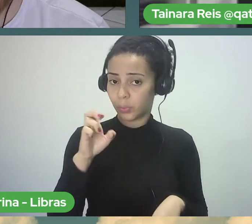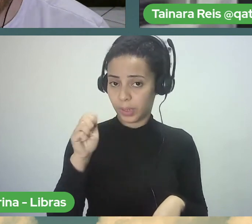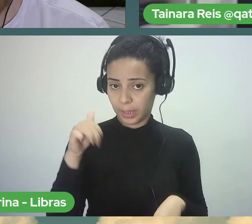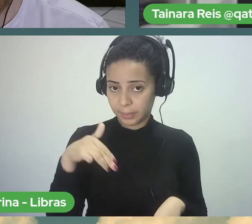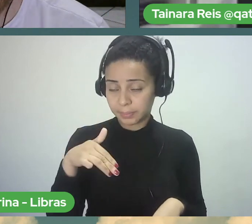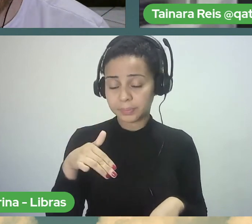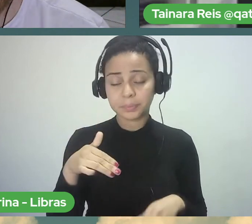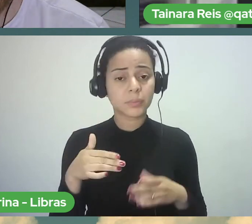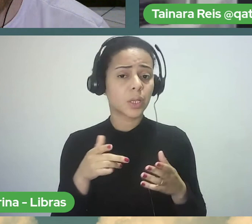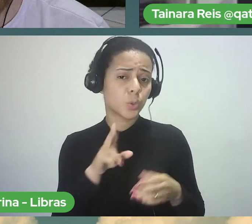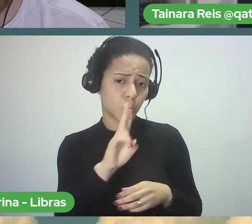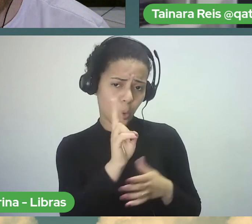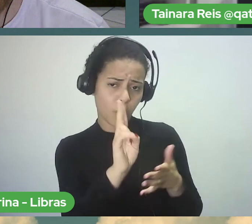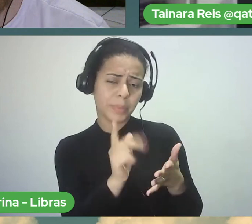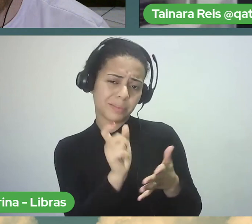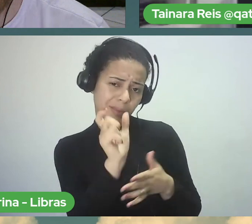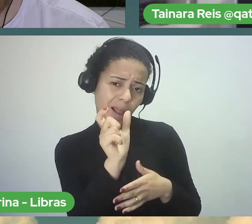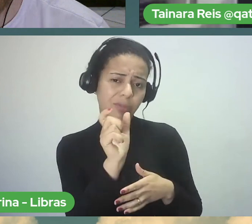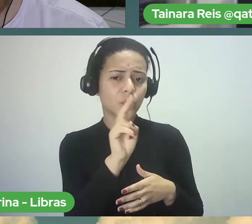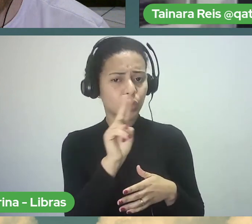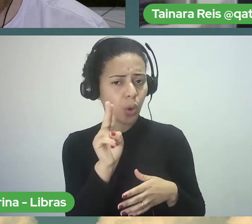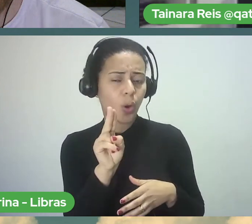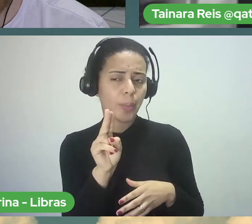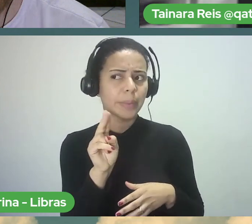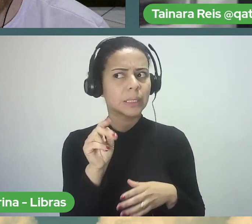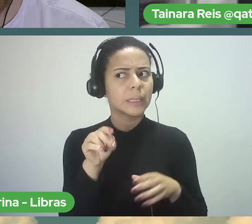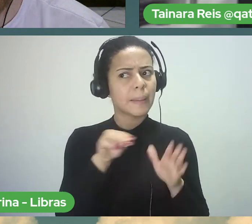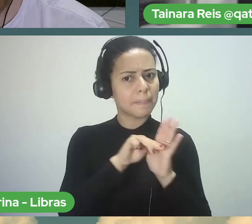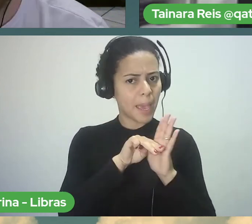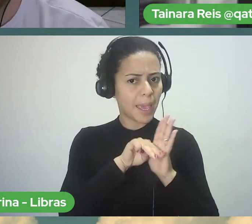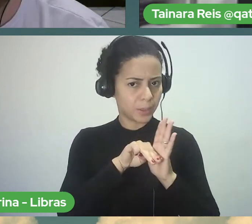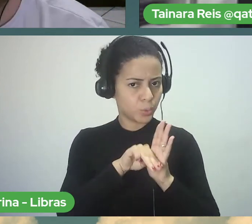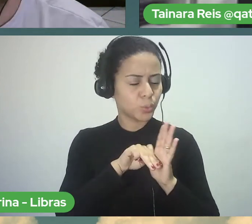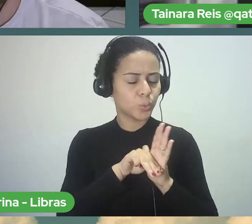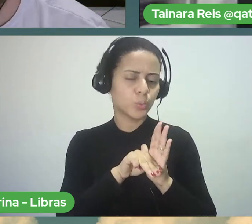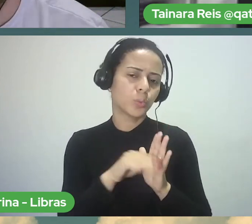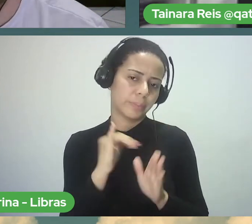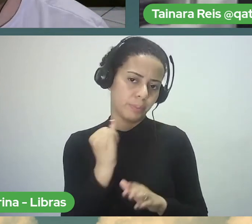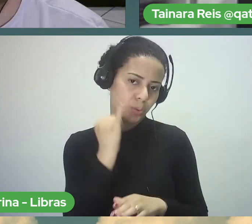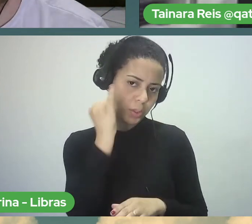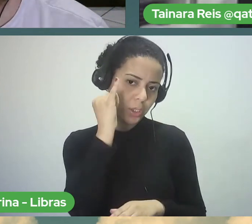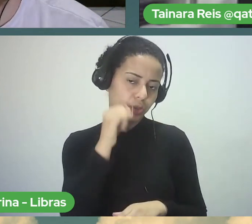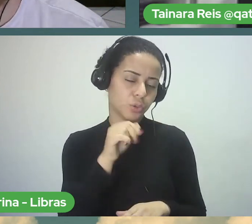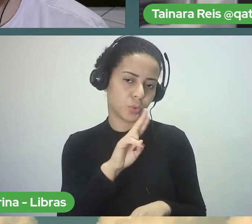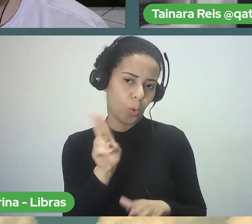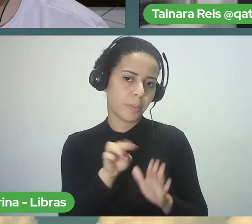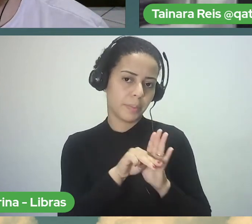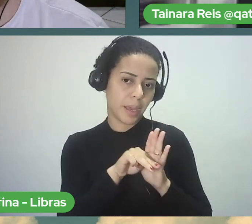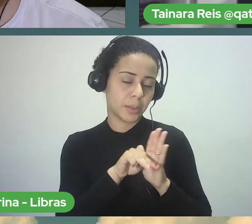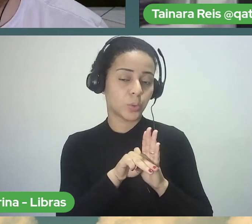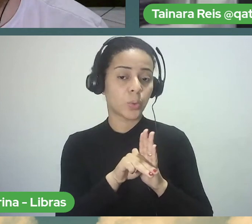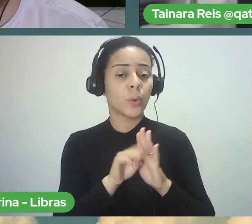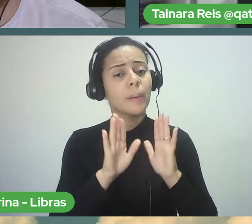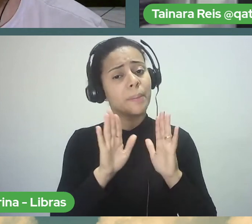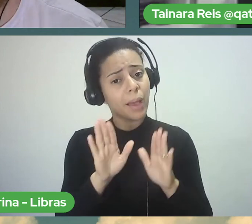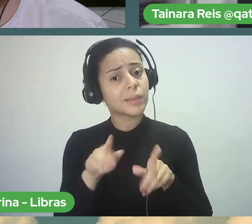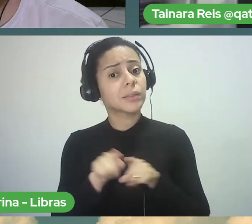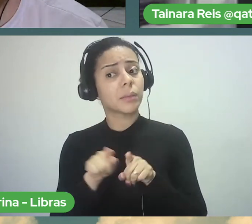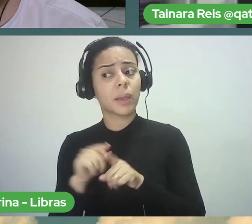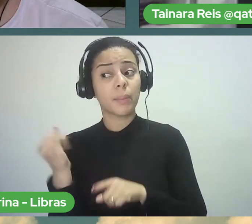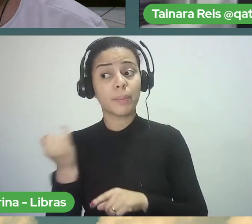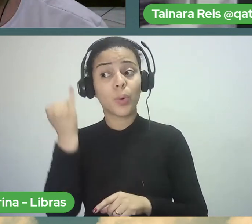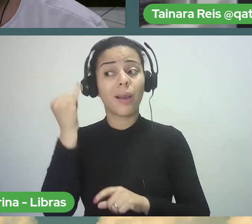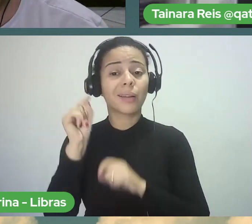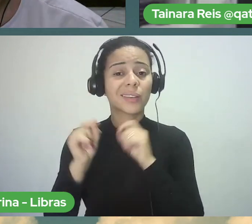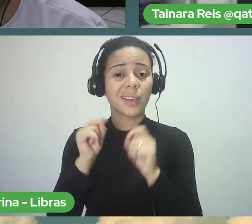Nomes são muito importantes, é importante dar nome para nossas metodologias, mas às vezes é bom a gente desapegar um pouquinho do nome e ver o que